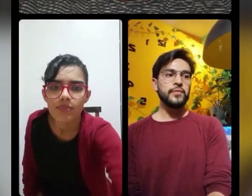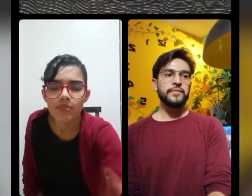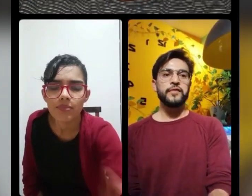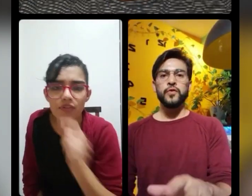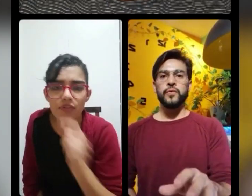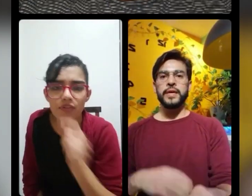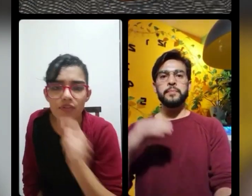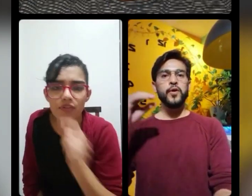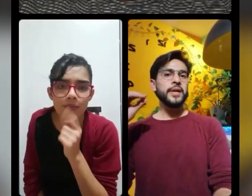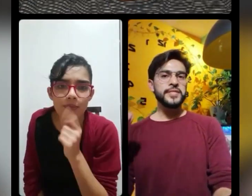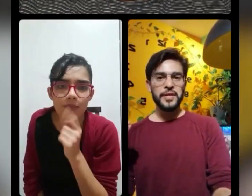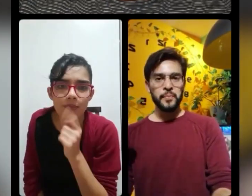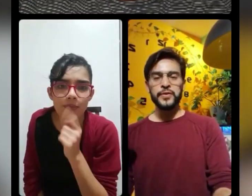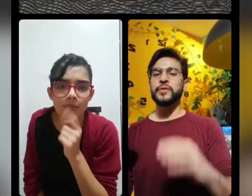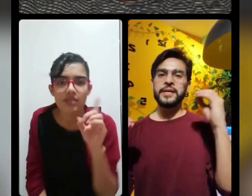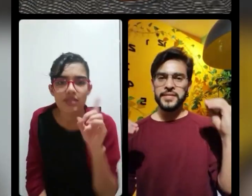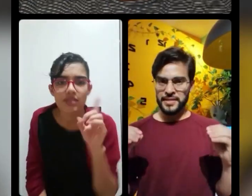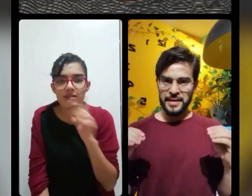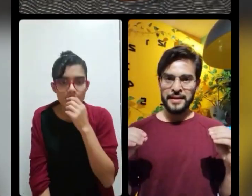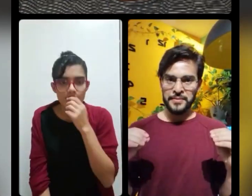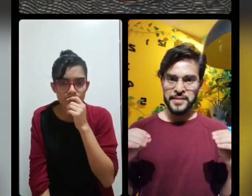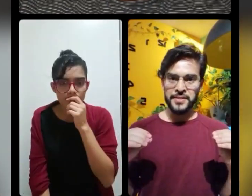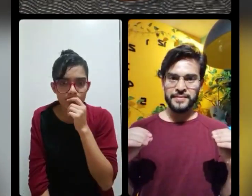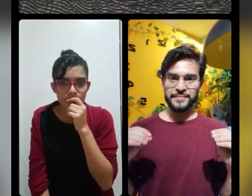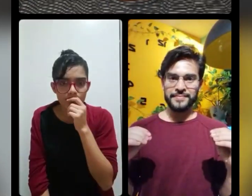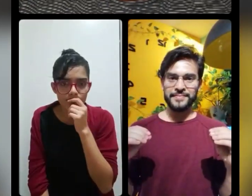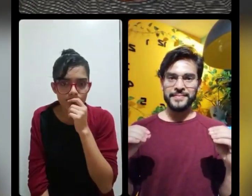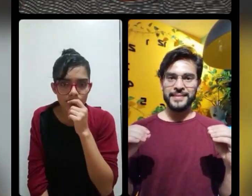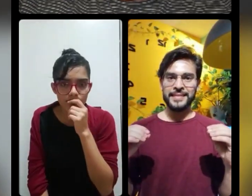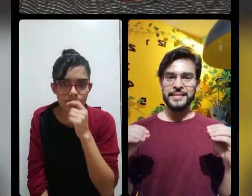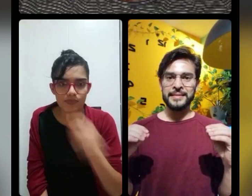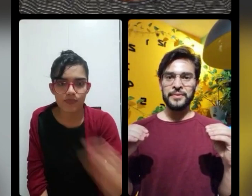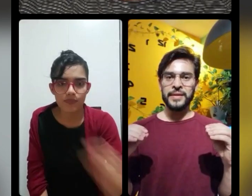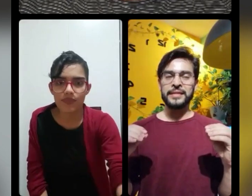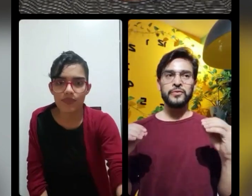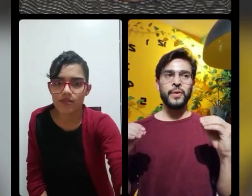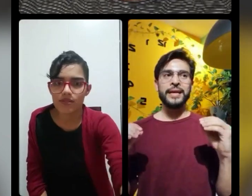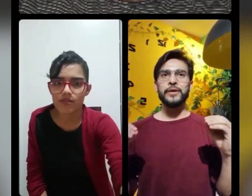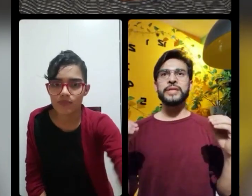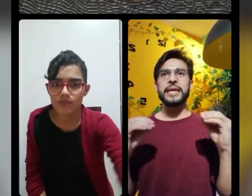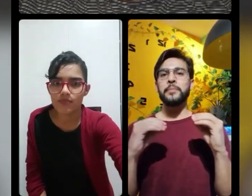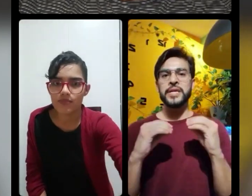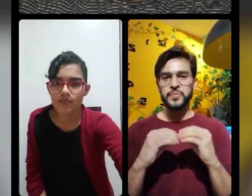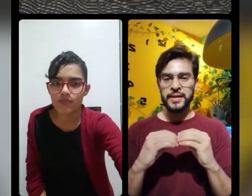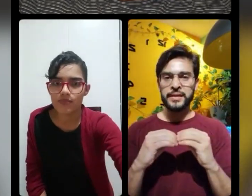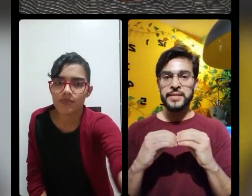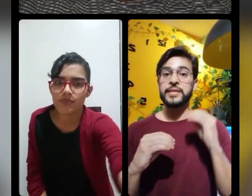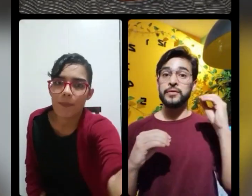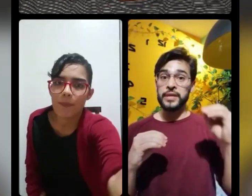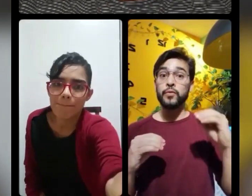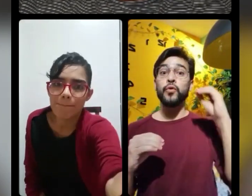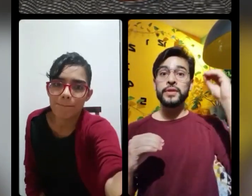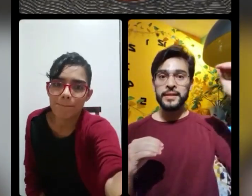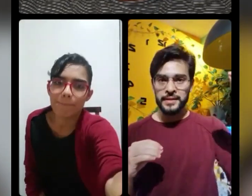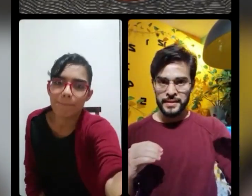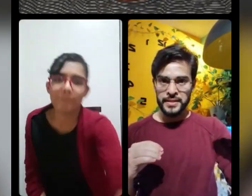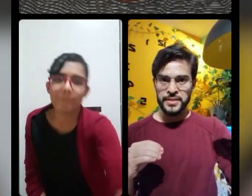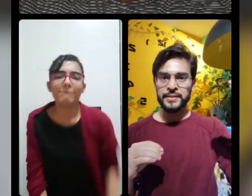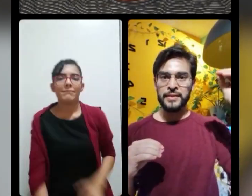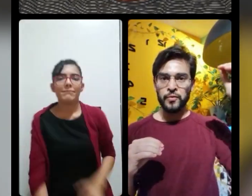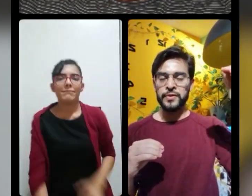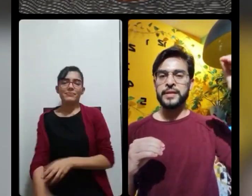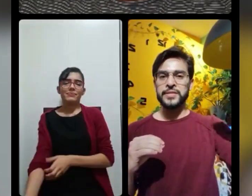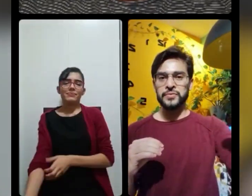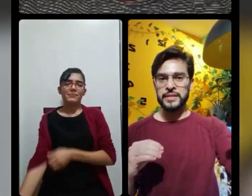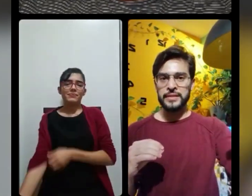acho que eu vou empobrecer o português e a Libras. Entendeu? Então, não é que eu tenha a mesma riqueza, eu tenho outra